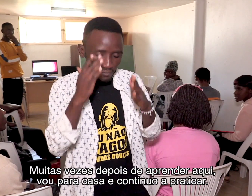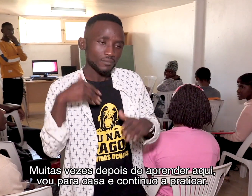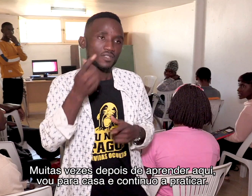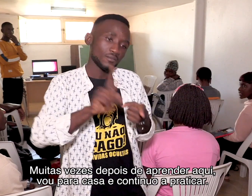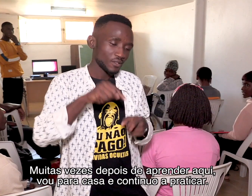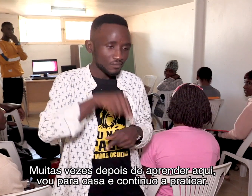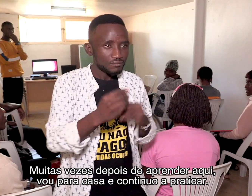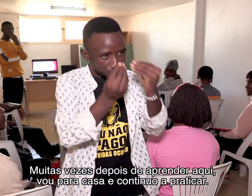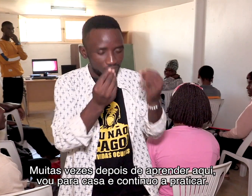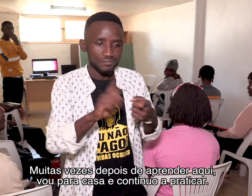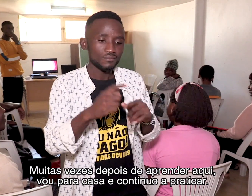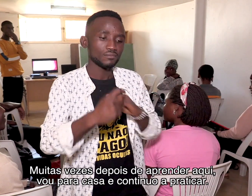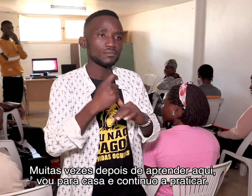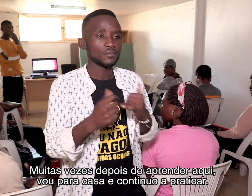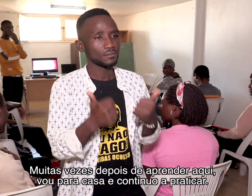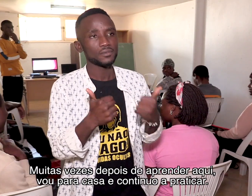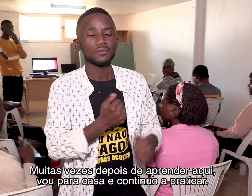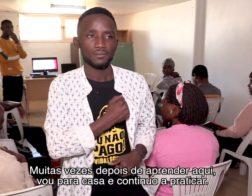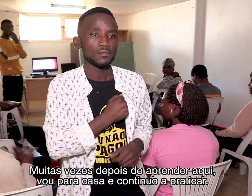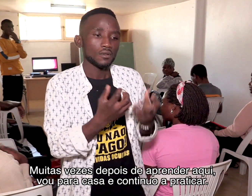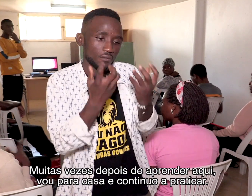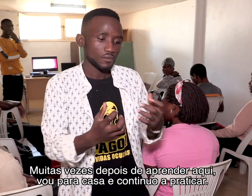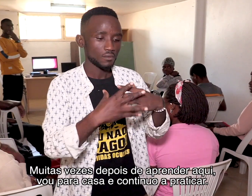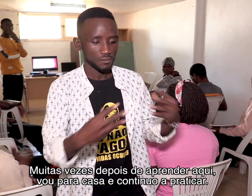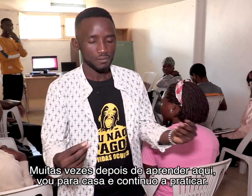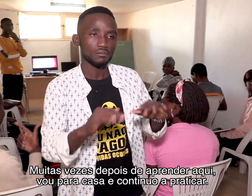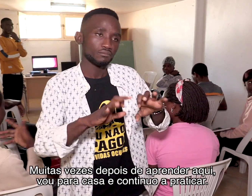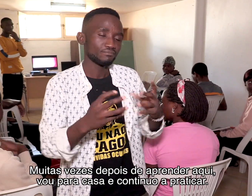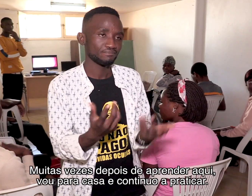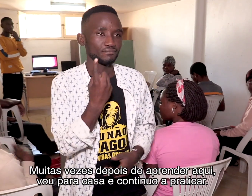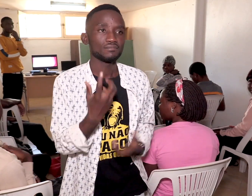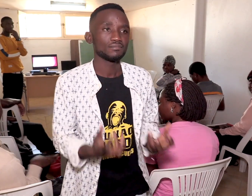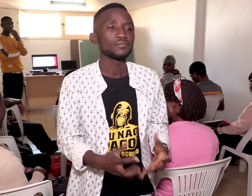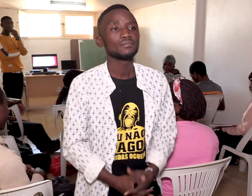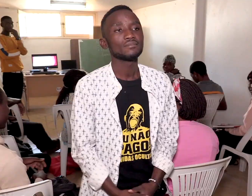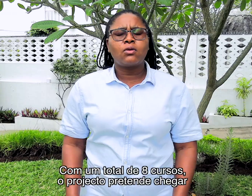vezes, depois de aprender aqui, vou para casa e continuo a praticar.